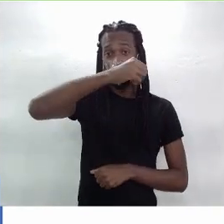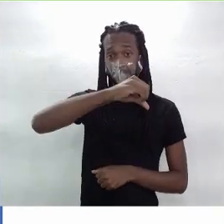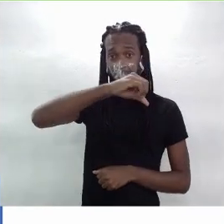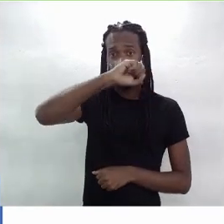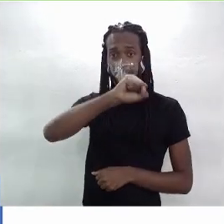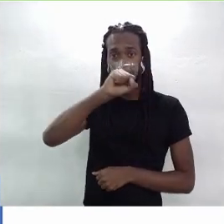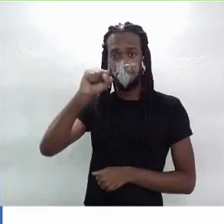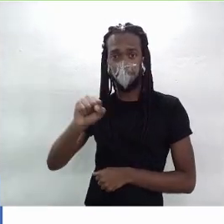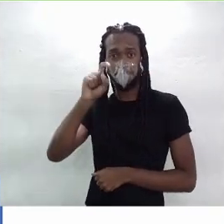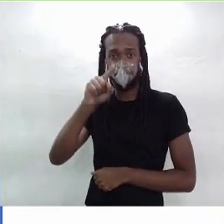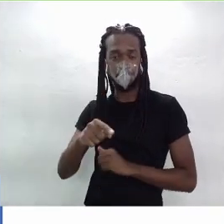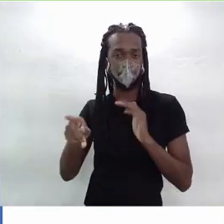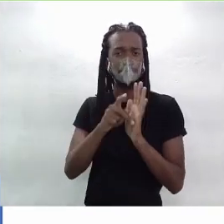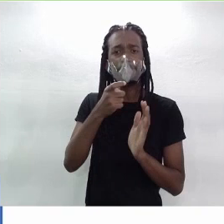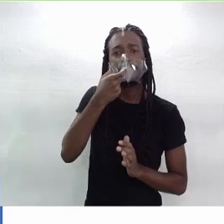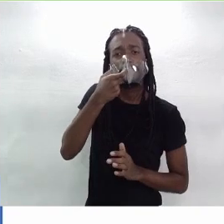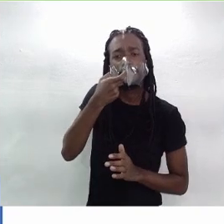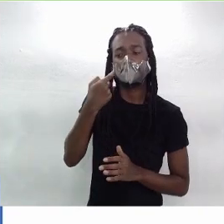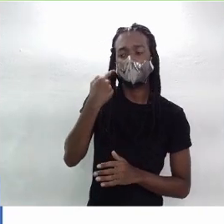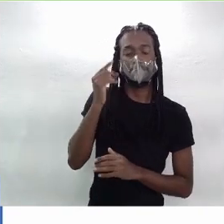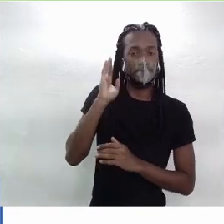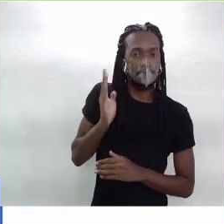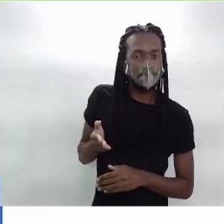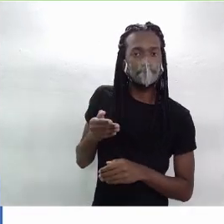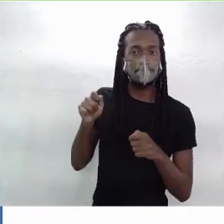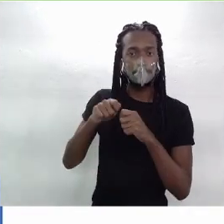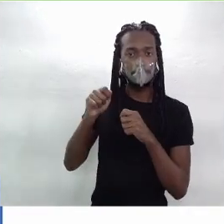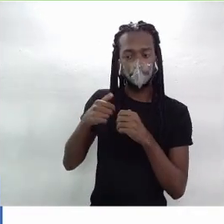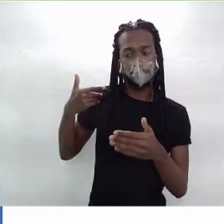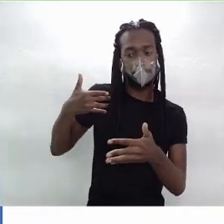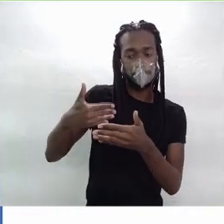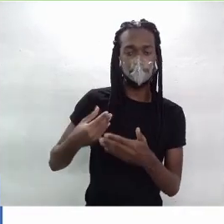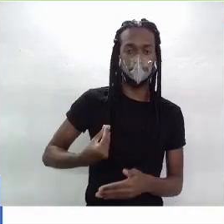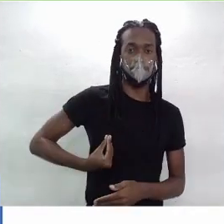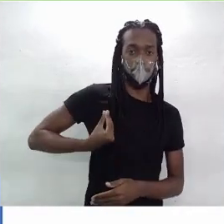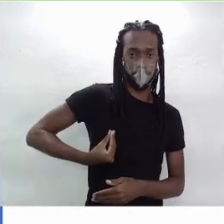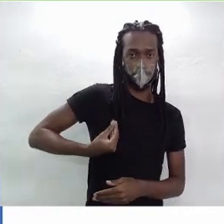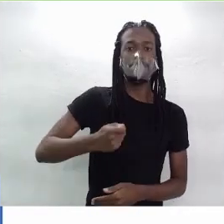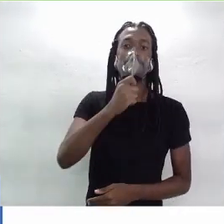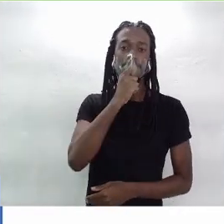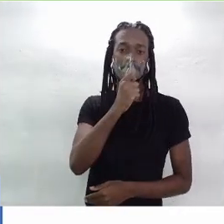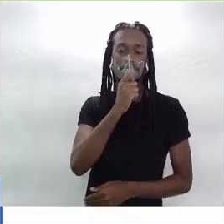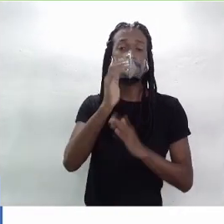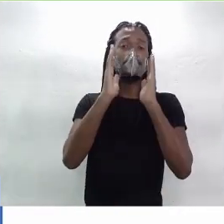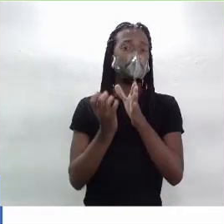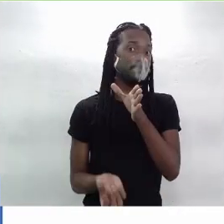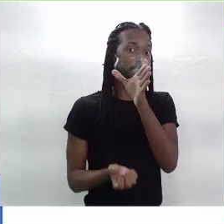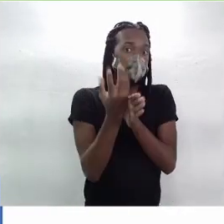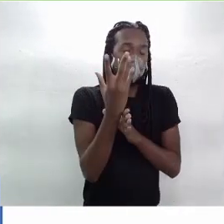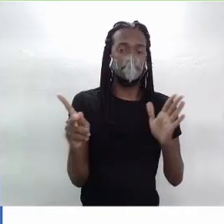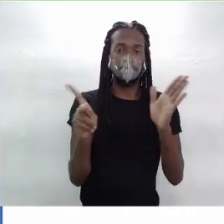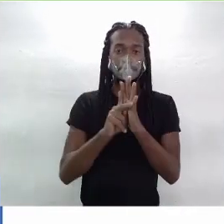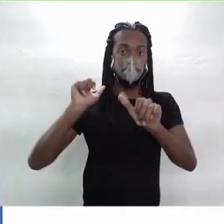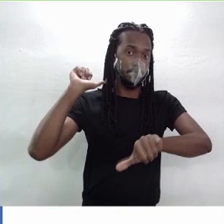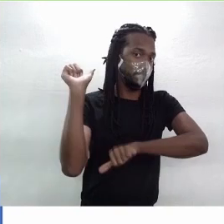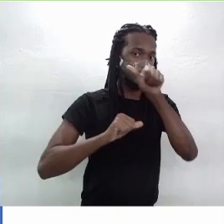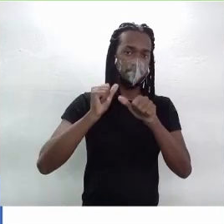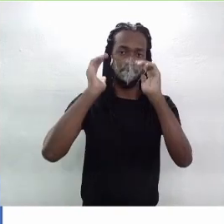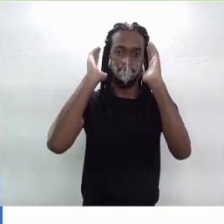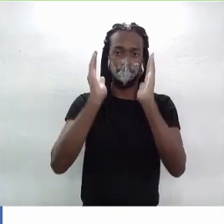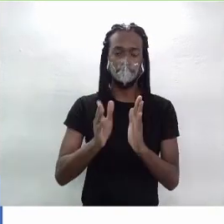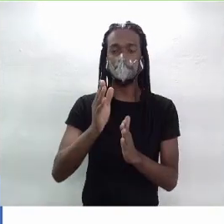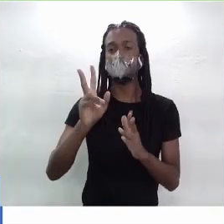1988, que é a última Constituição, aqui está em vigor, provocou significativas mudanças